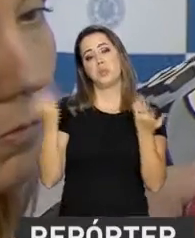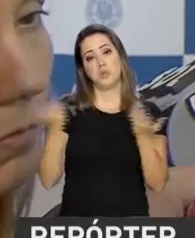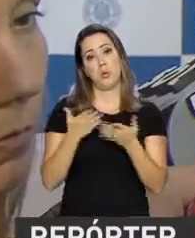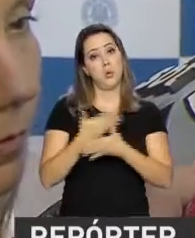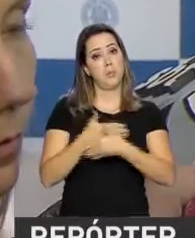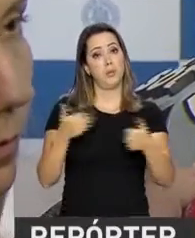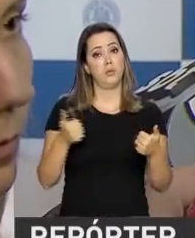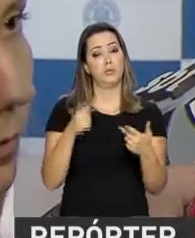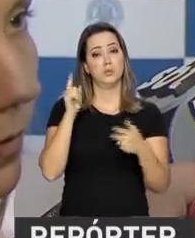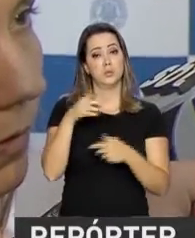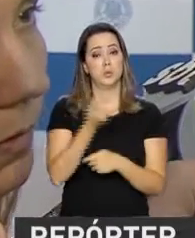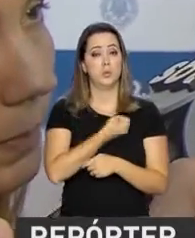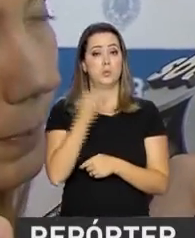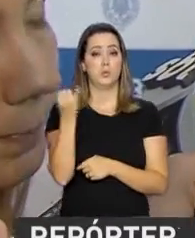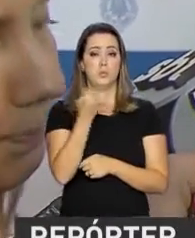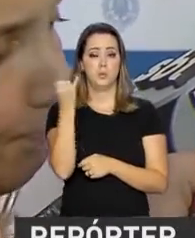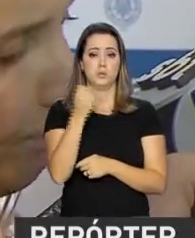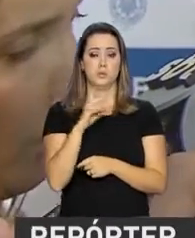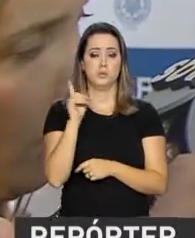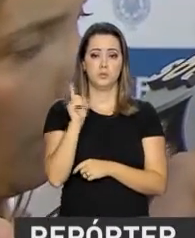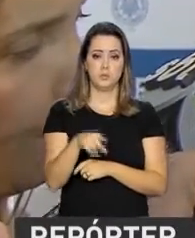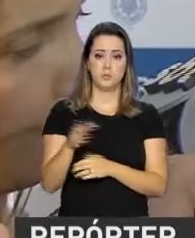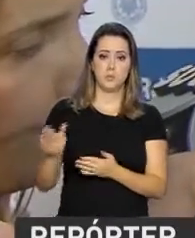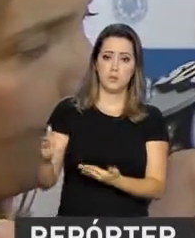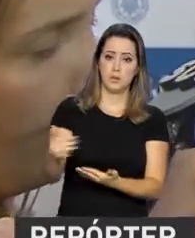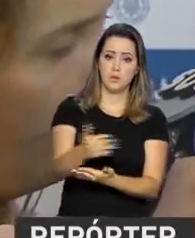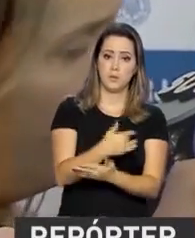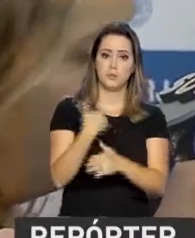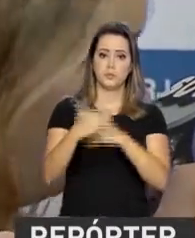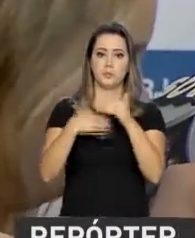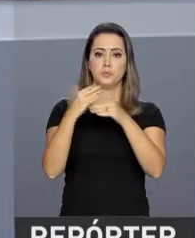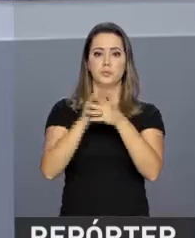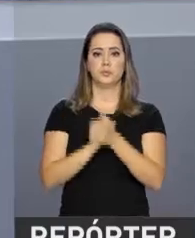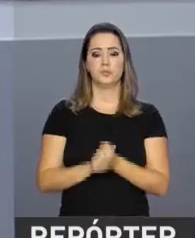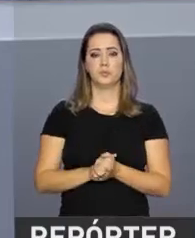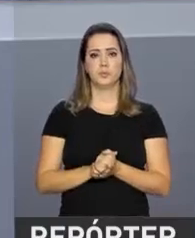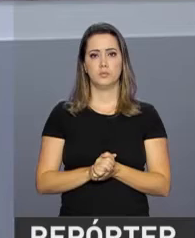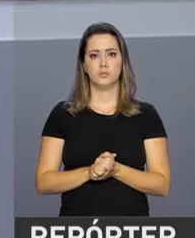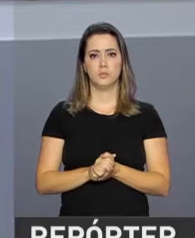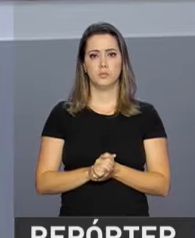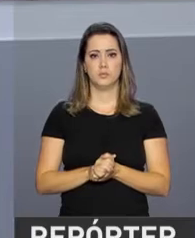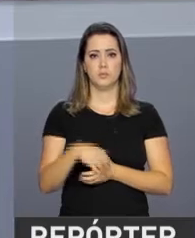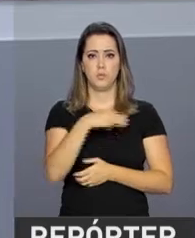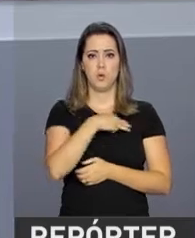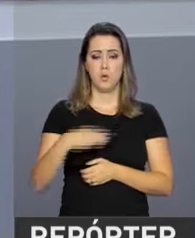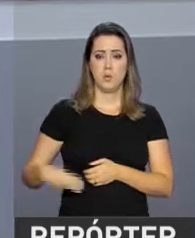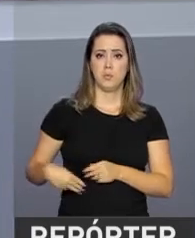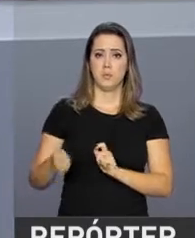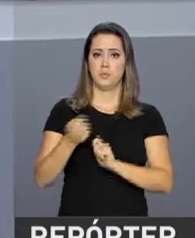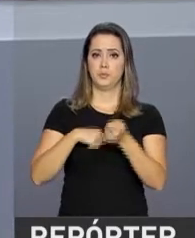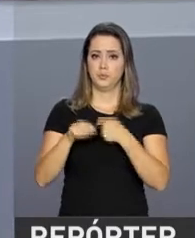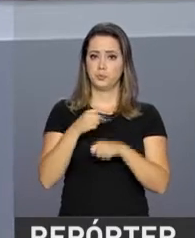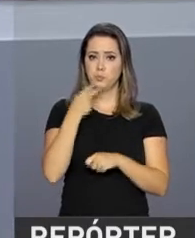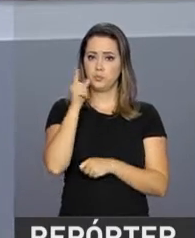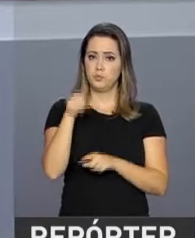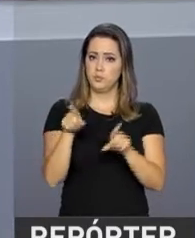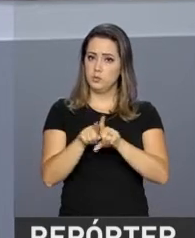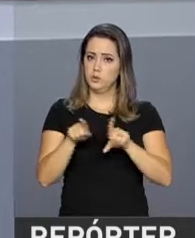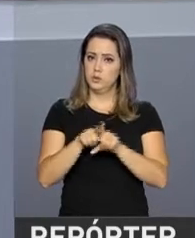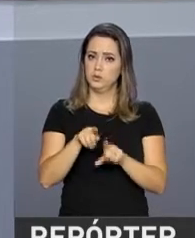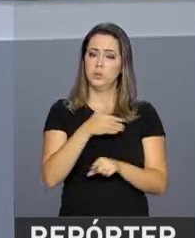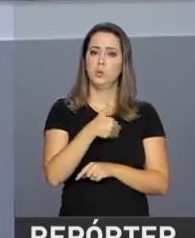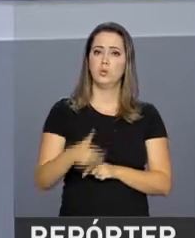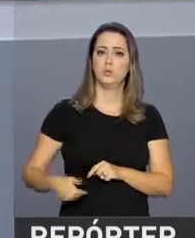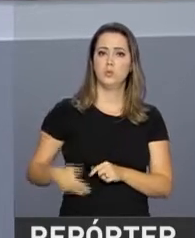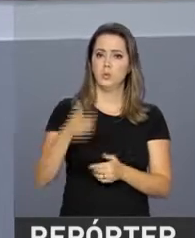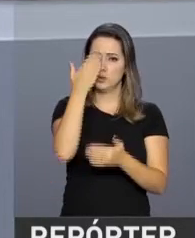também um dado relevante, quer dizer, a arrecadação está crescendo. E o ministro da Fazenda, Henrique Meirelles, disse também que o